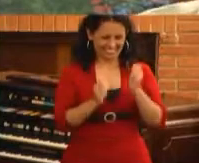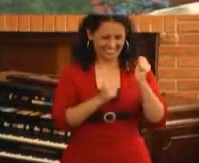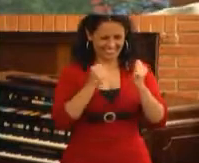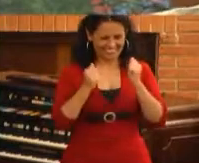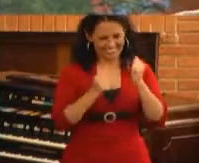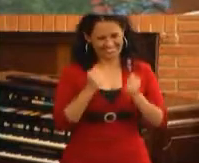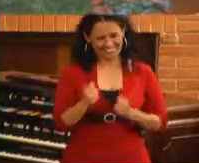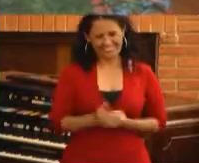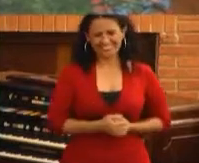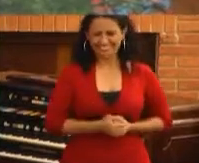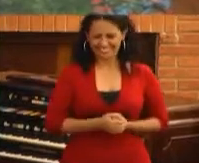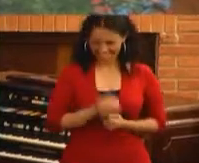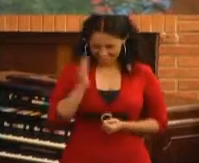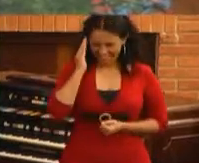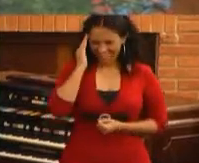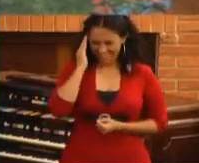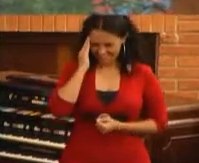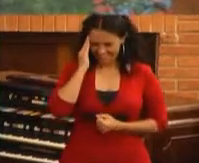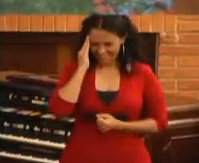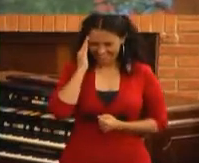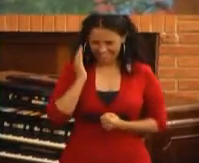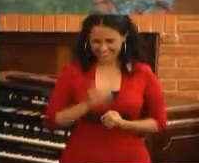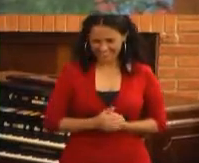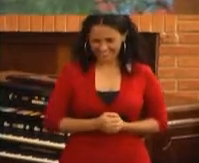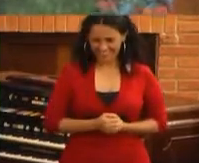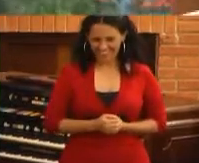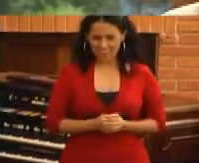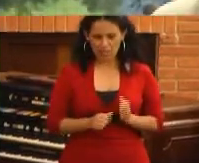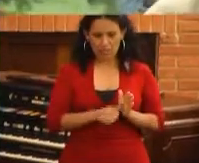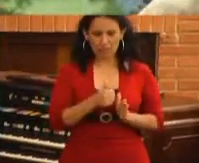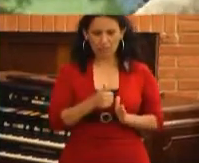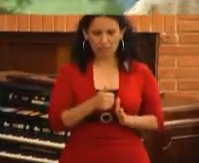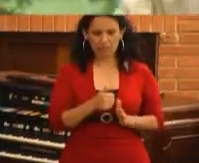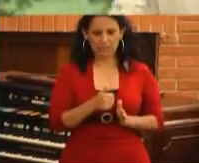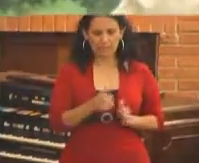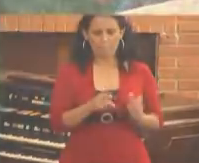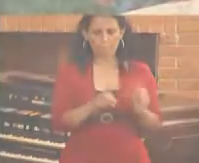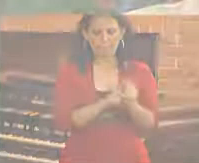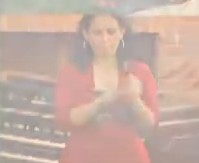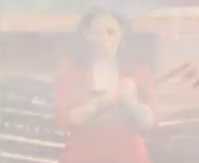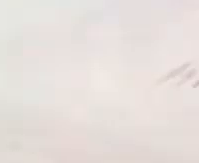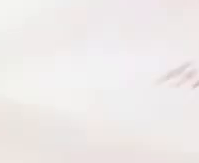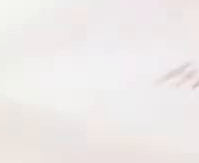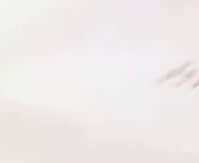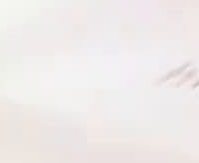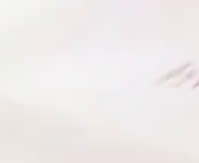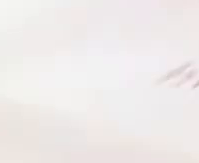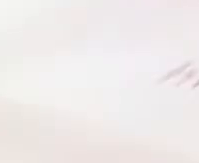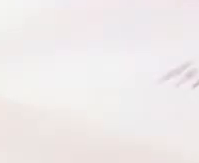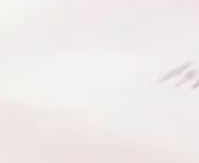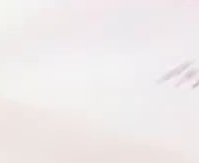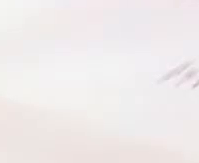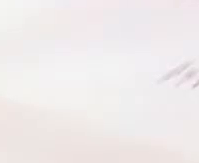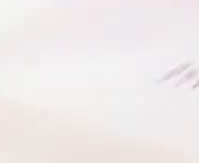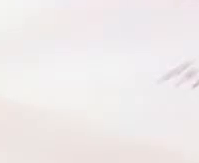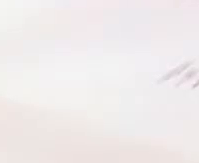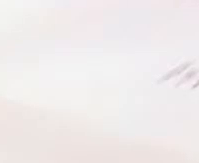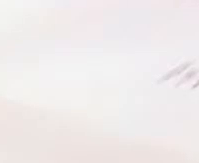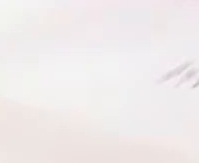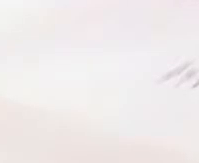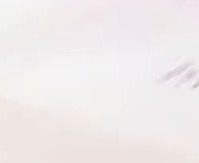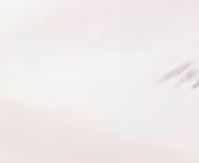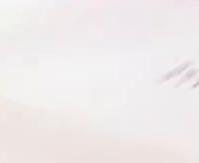Irmãos, olha que coisa linda. Vamos ler 1 Pedro 5,4. Ora, logo